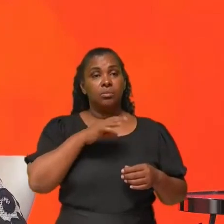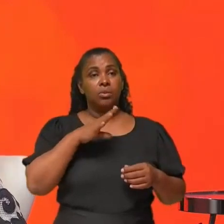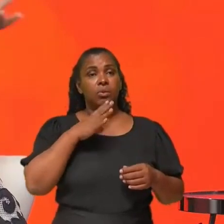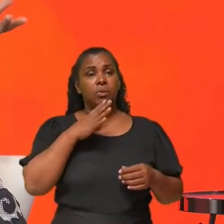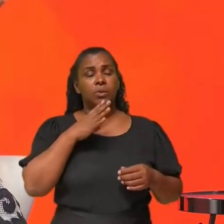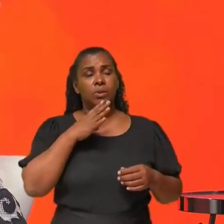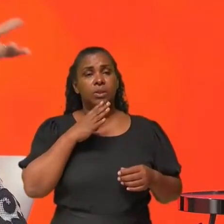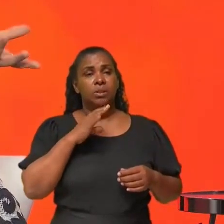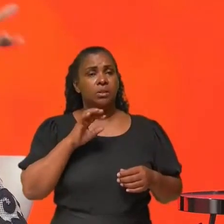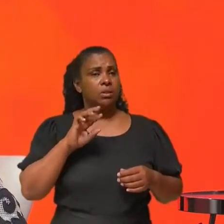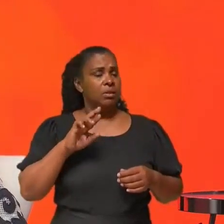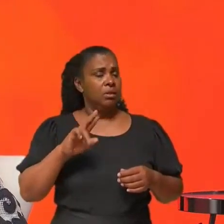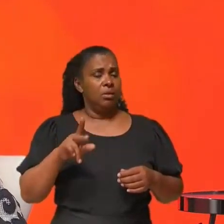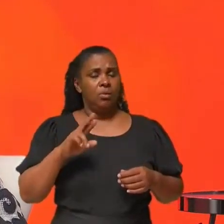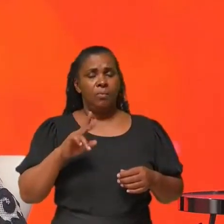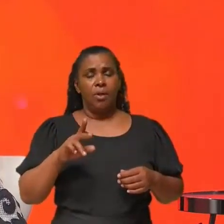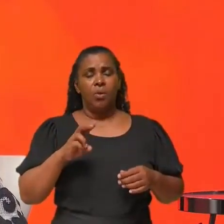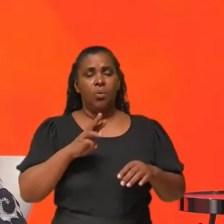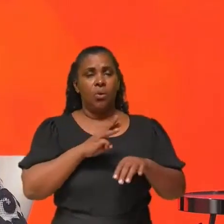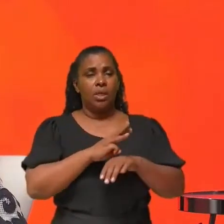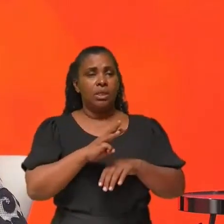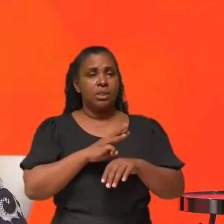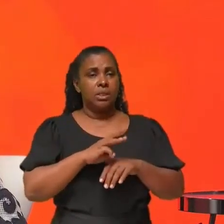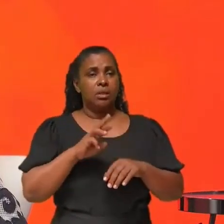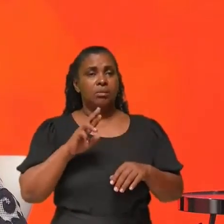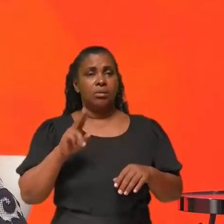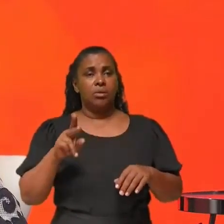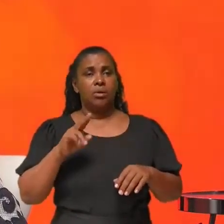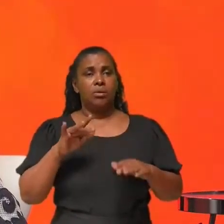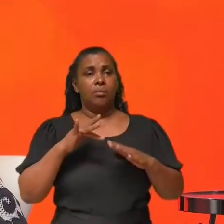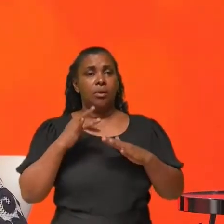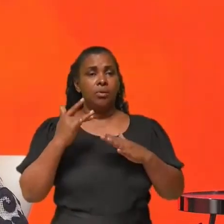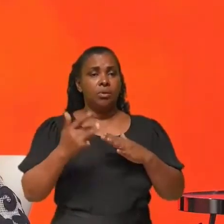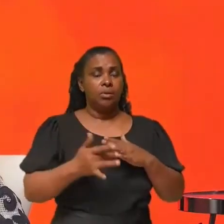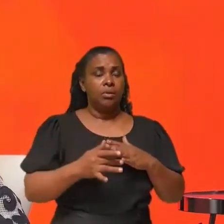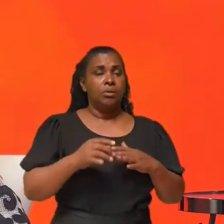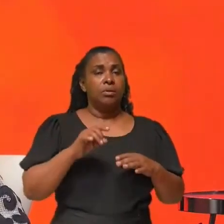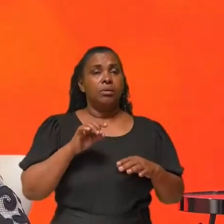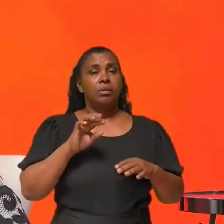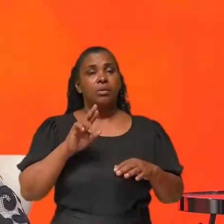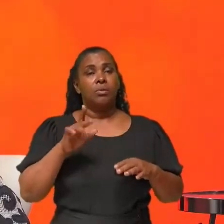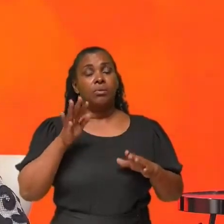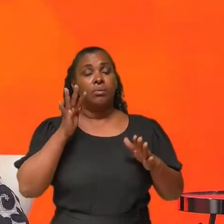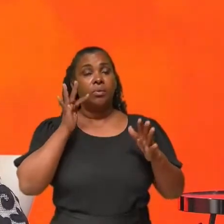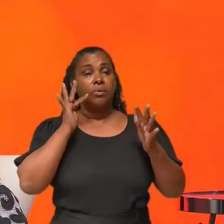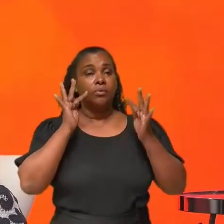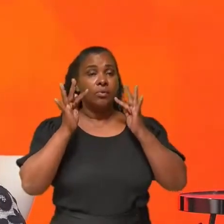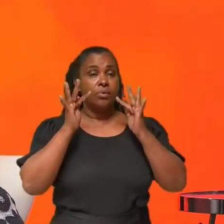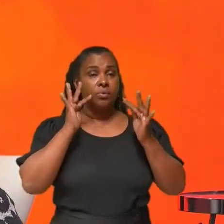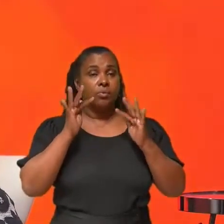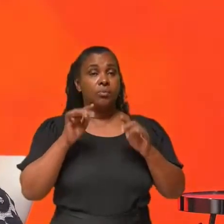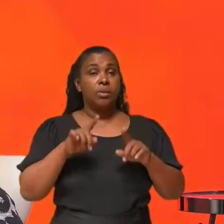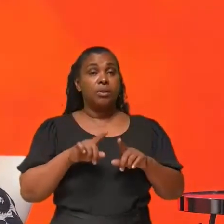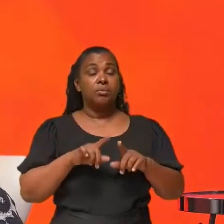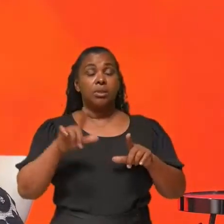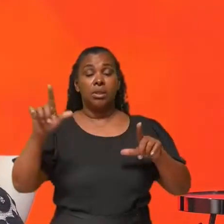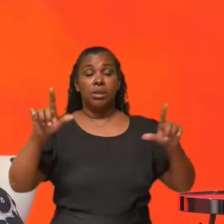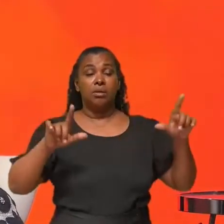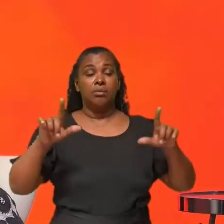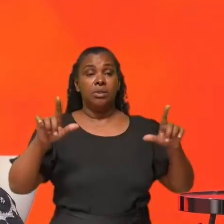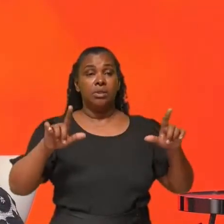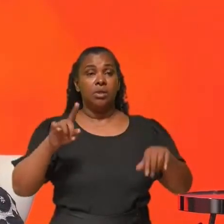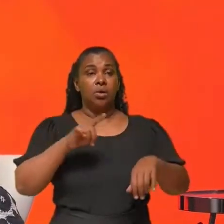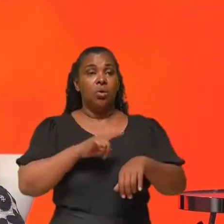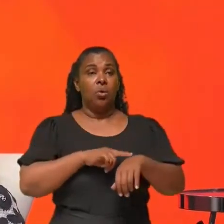não pelo Instagram, não pelo Facebook, mas pelo horário eleitoral, né? Pelo programa eleitoral. E essa é uma